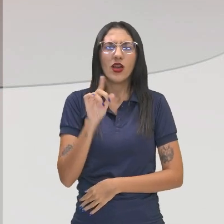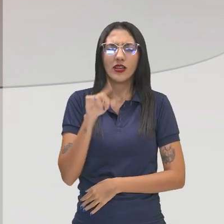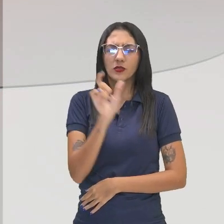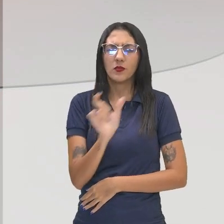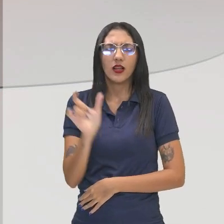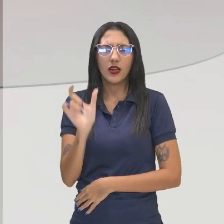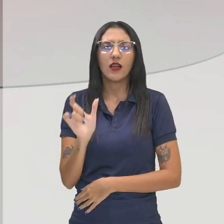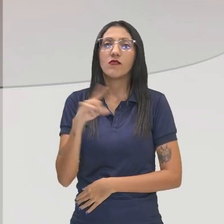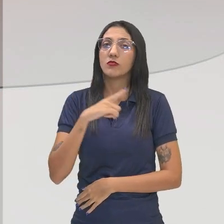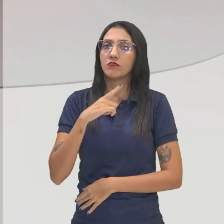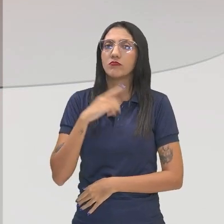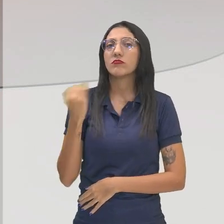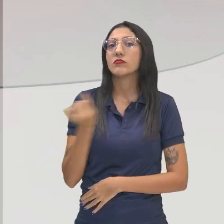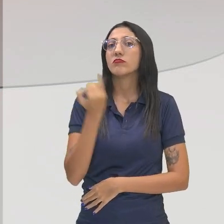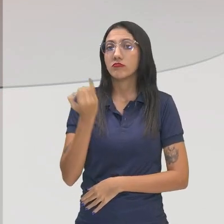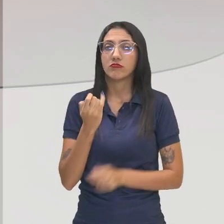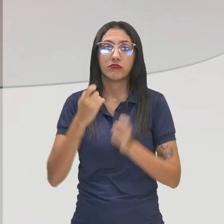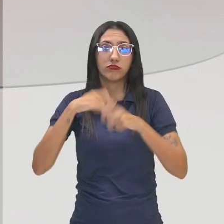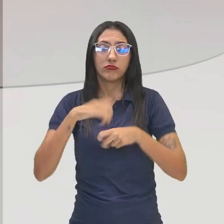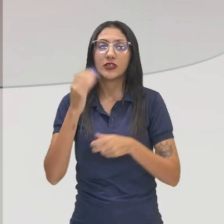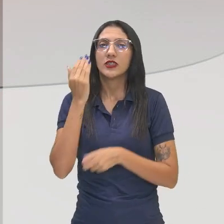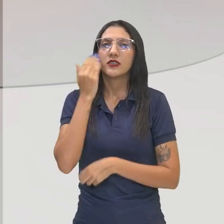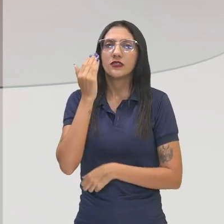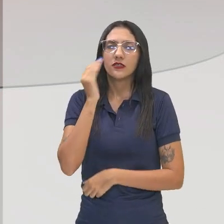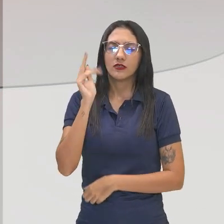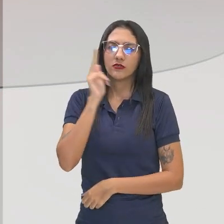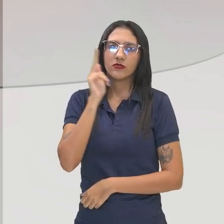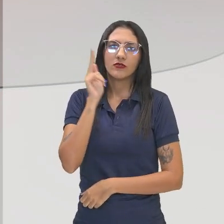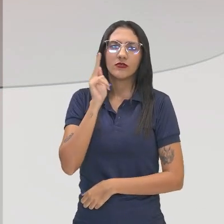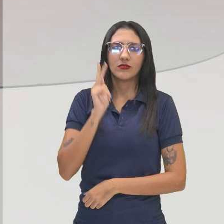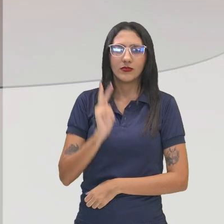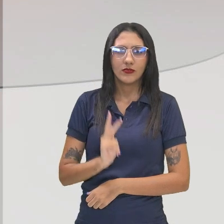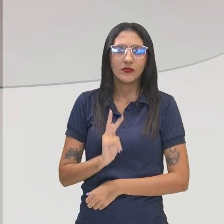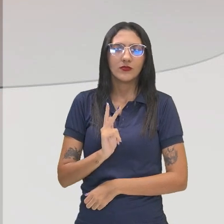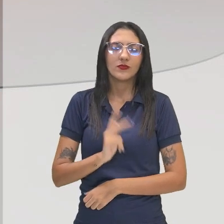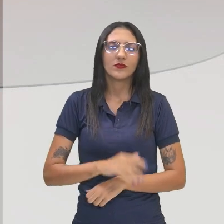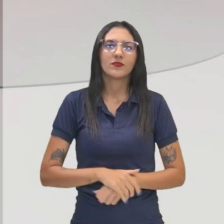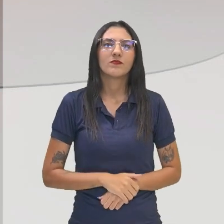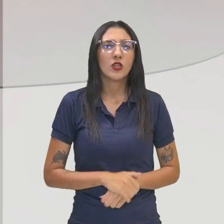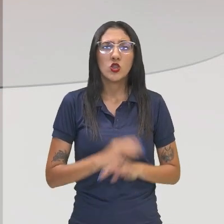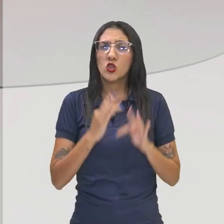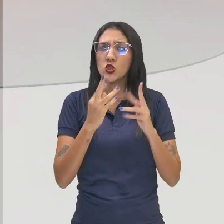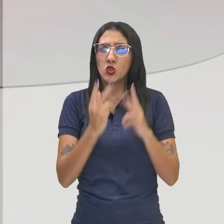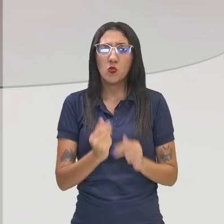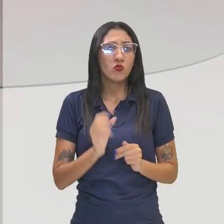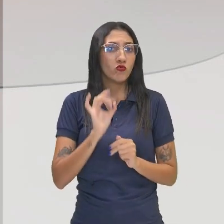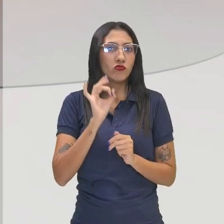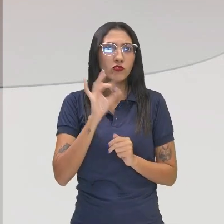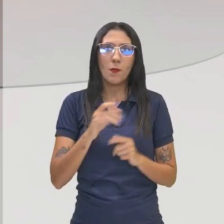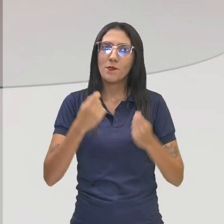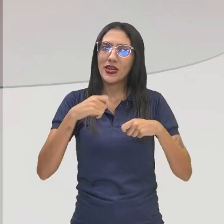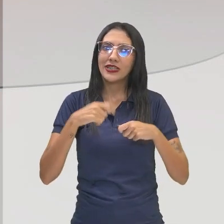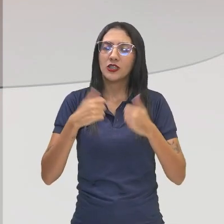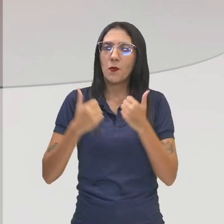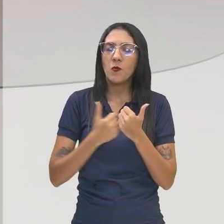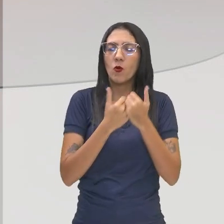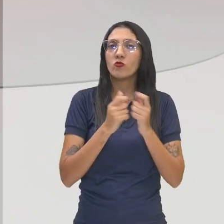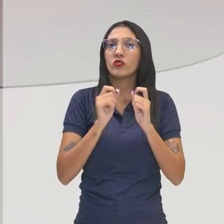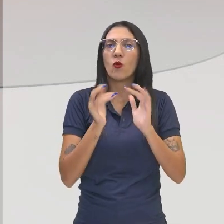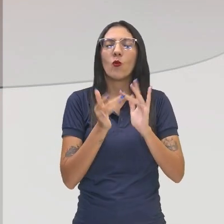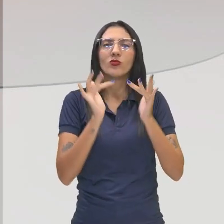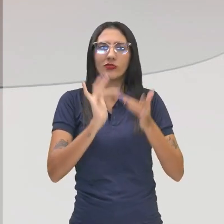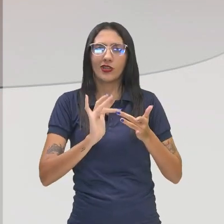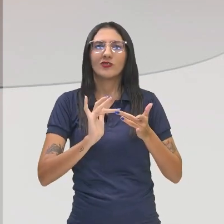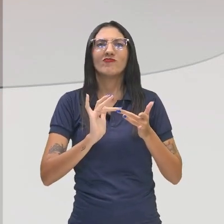história. Por quê? Tudo depende do contexto na qual os seres